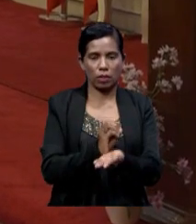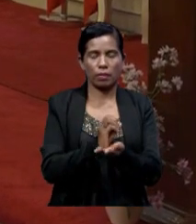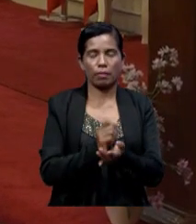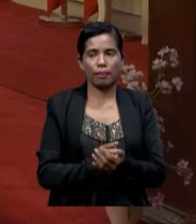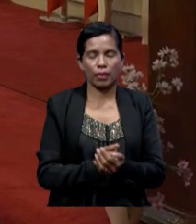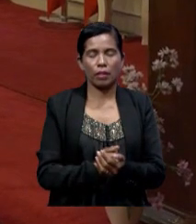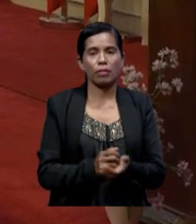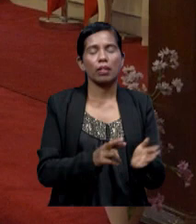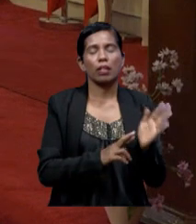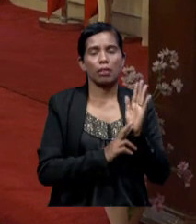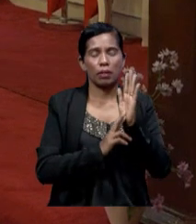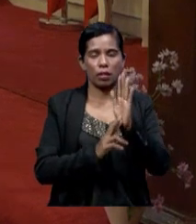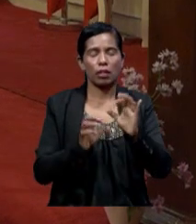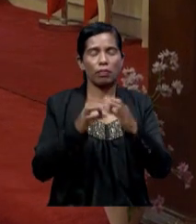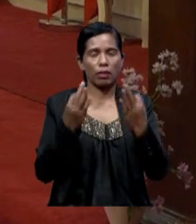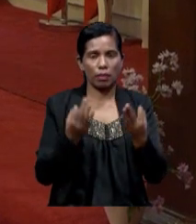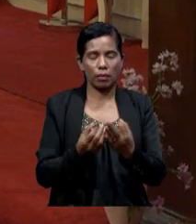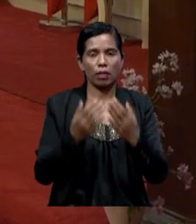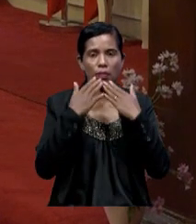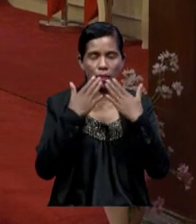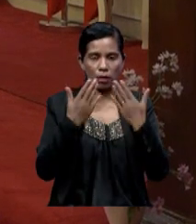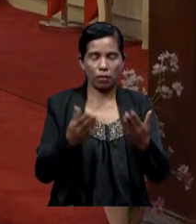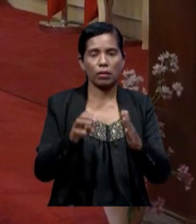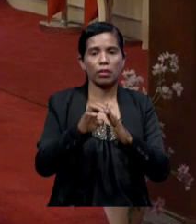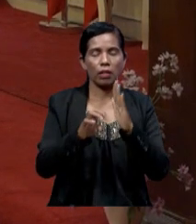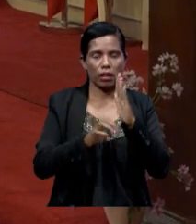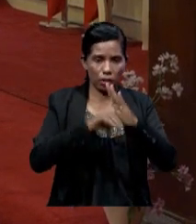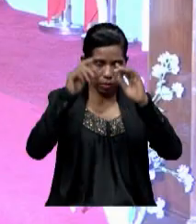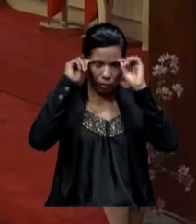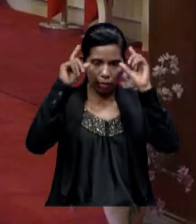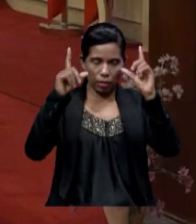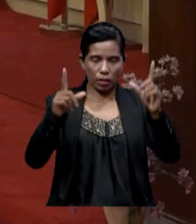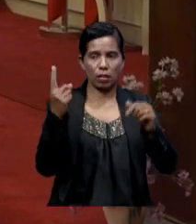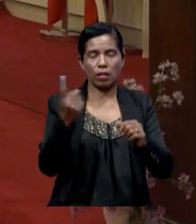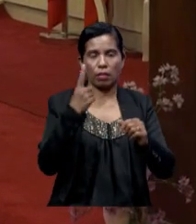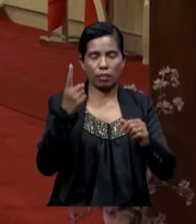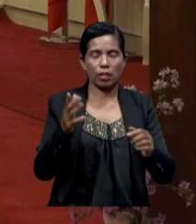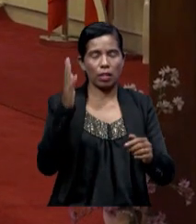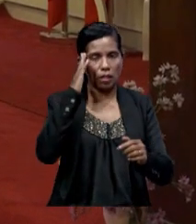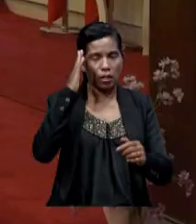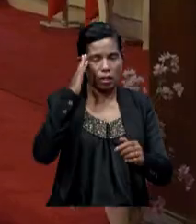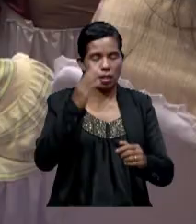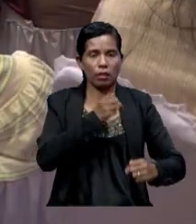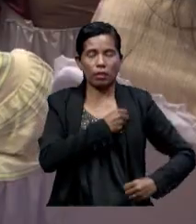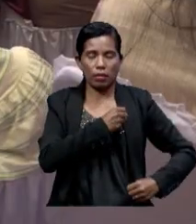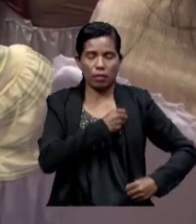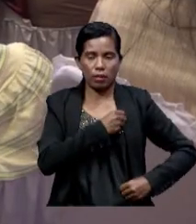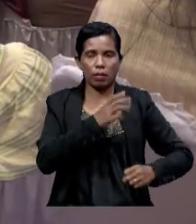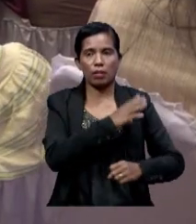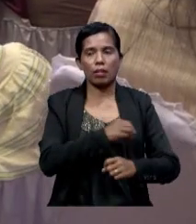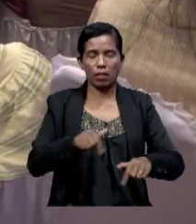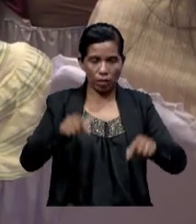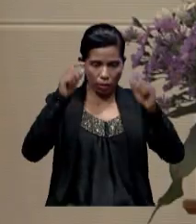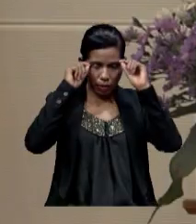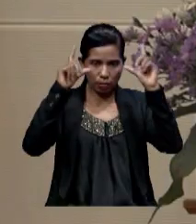Família Militar Coreia Sul, Jung Hein, agradece ba Estado Timor-Leste, nebe na fati reconhece militar Sirania dedicação ba